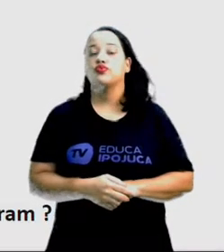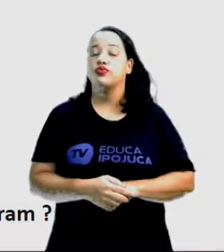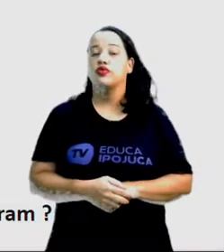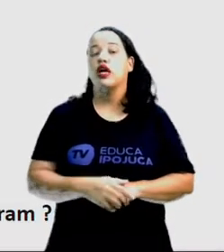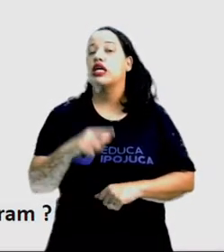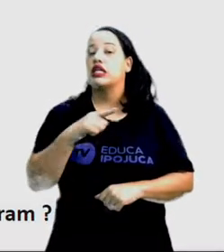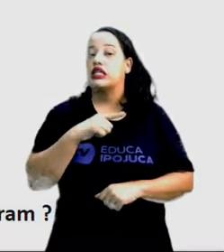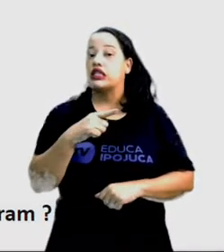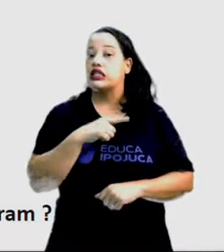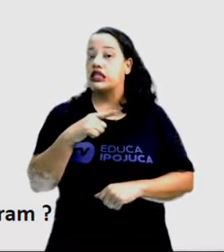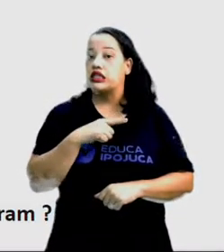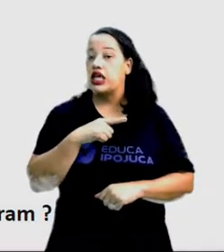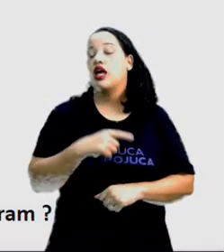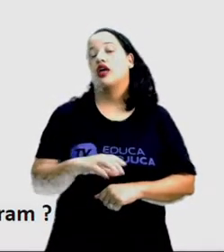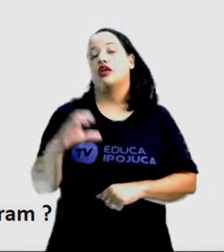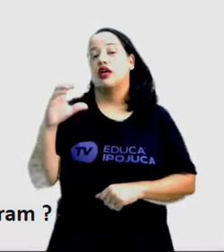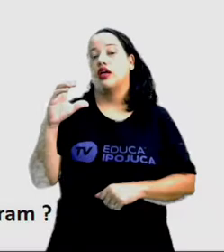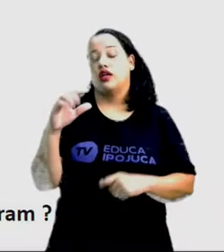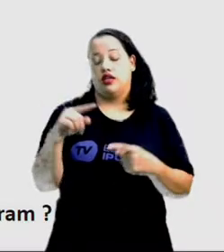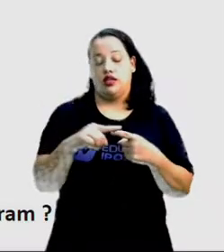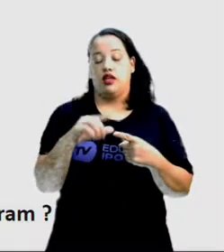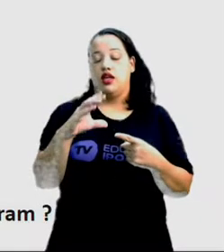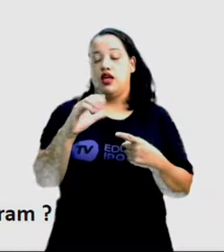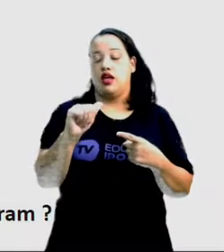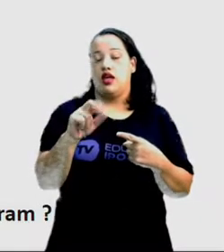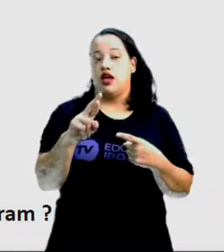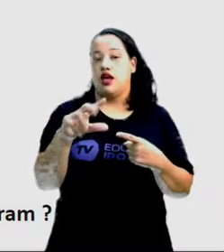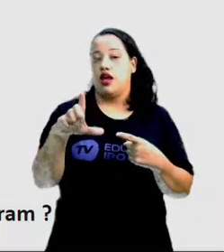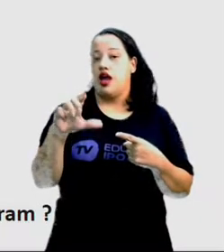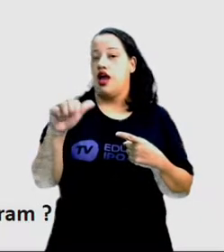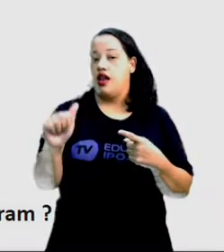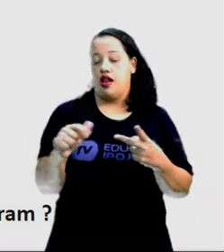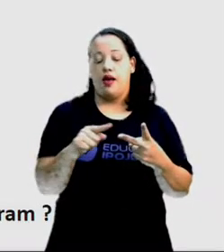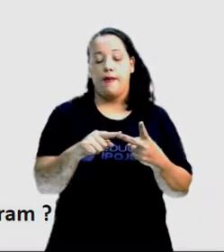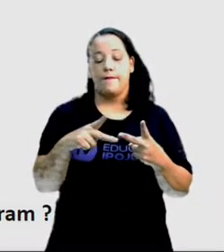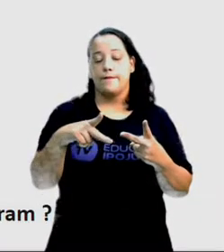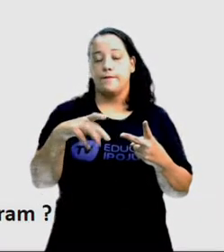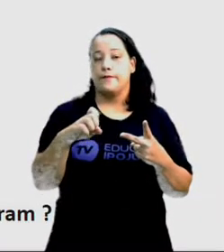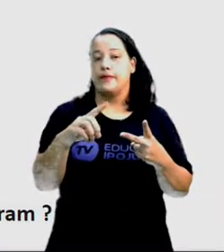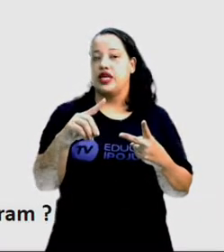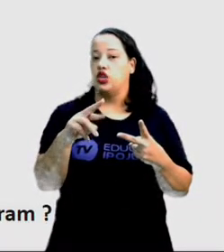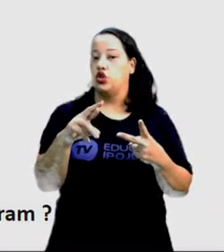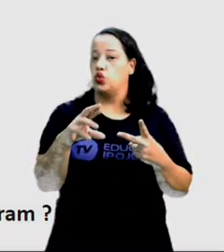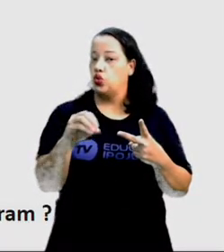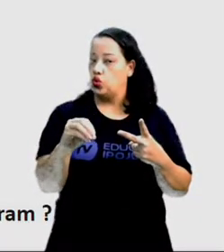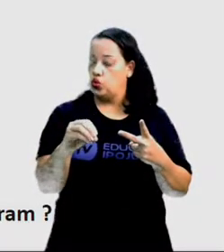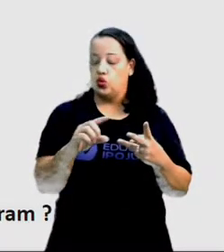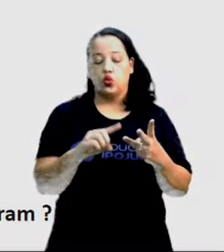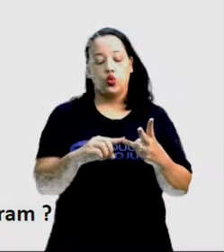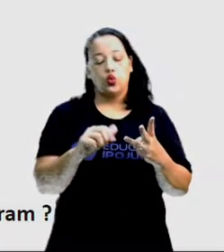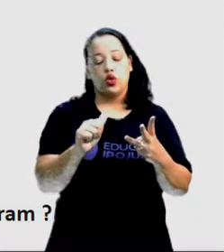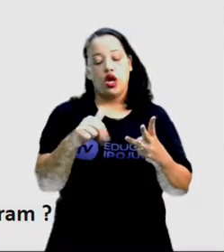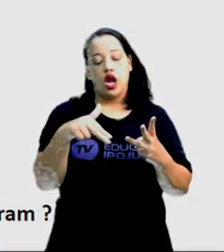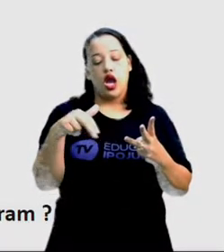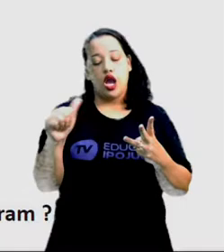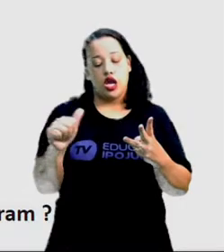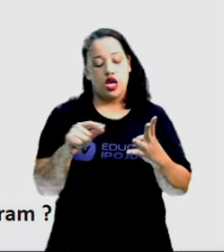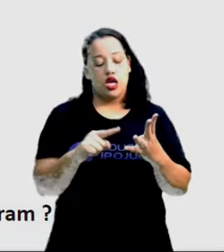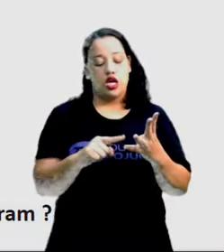aqui a Carla, o Pedro e a Ana. E o